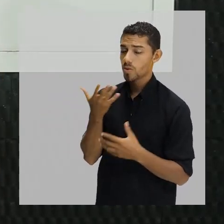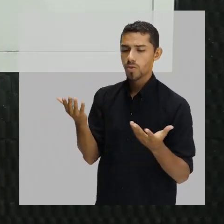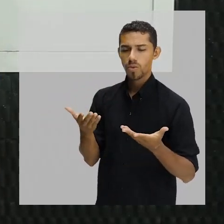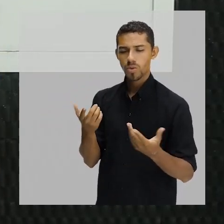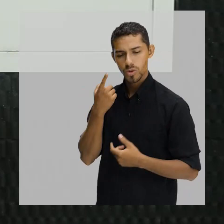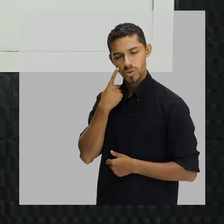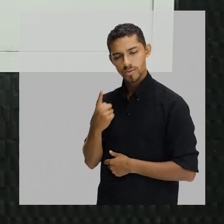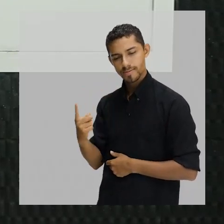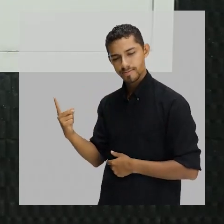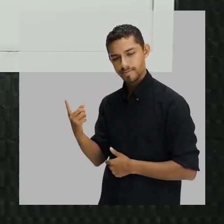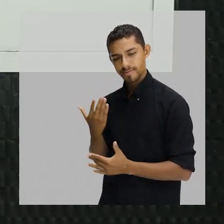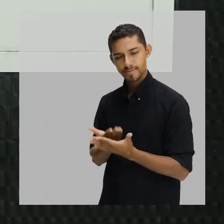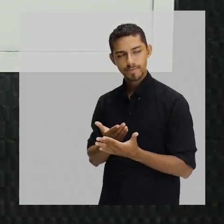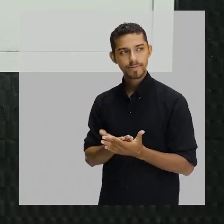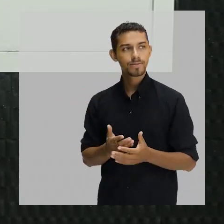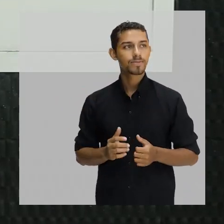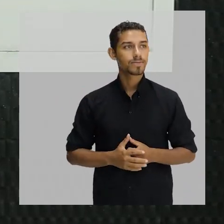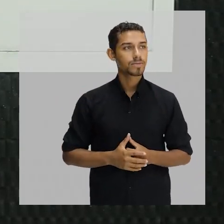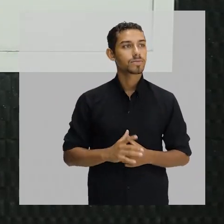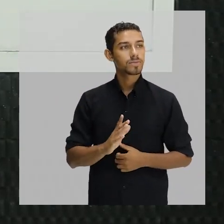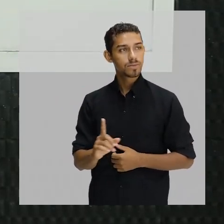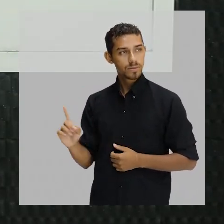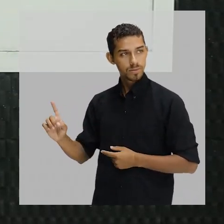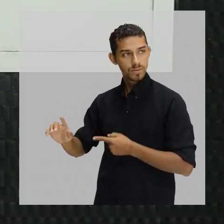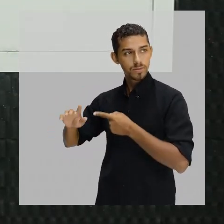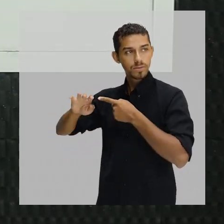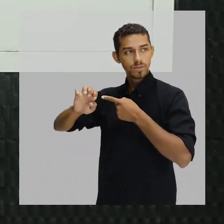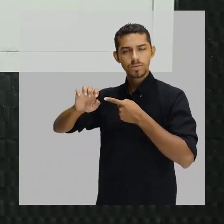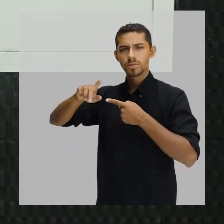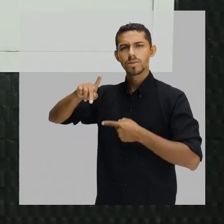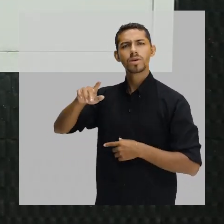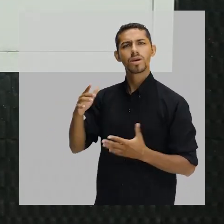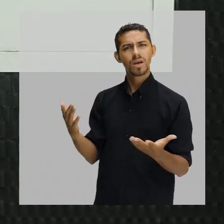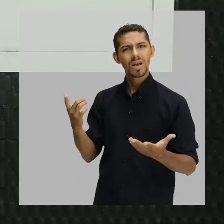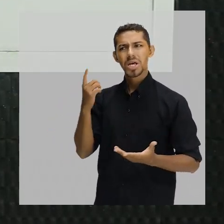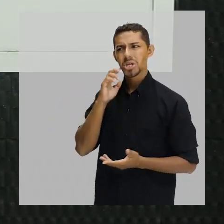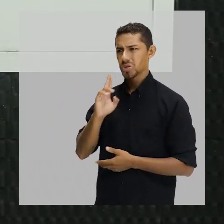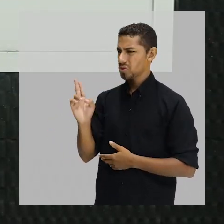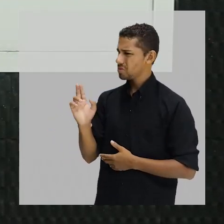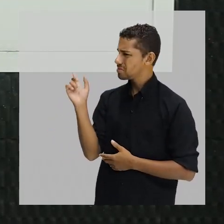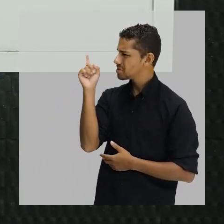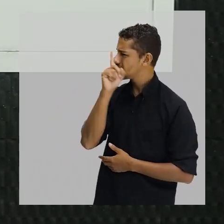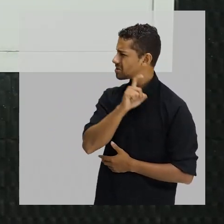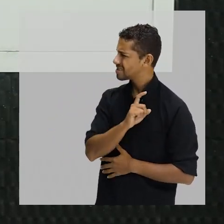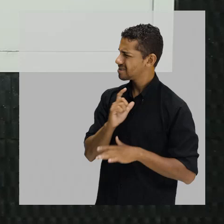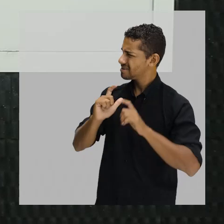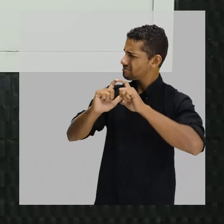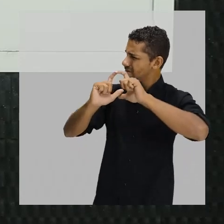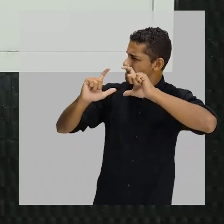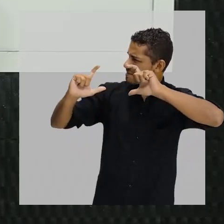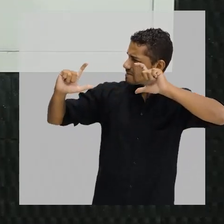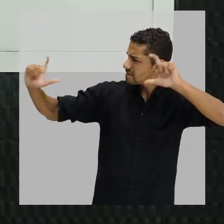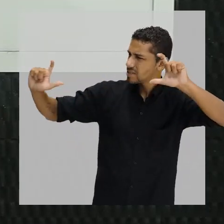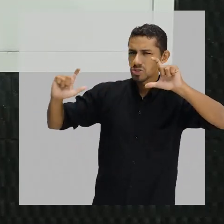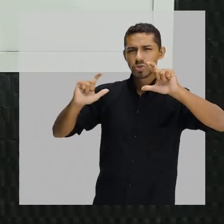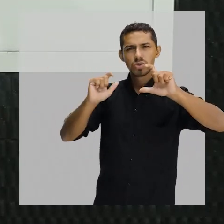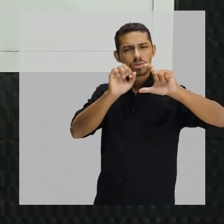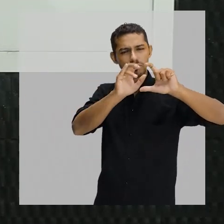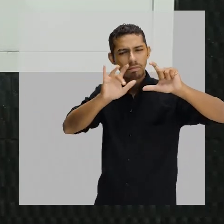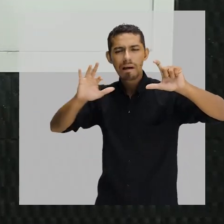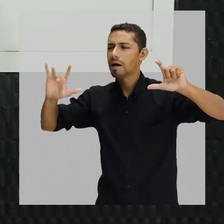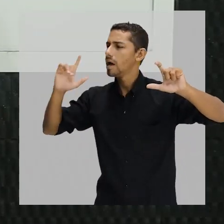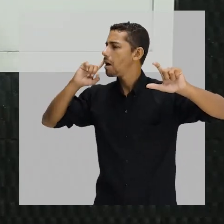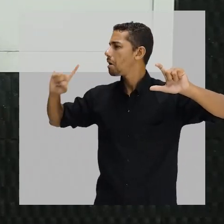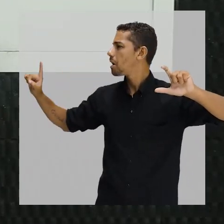hoje. Olha só. A epistemologia, olha que nome difícil, né? Nome interessante. O senhor nunca tinha ouvido falar nesse